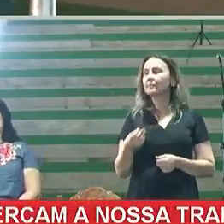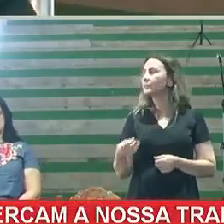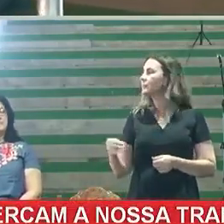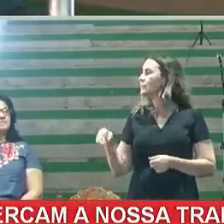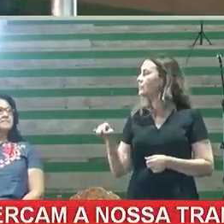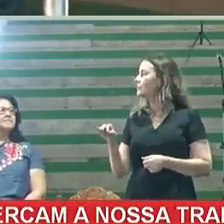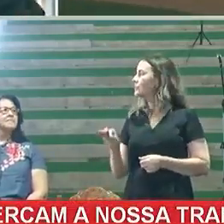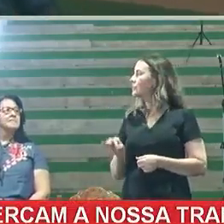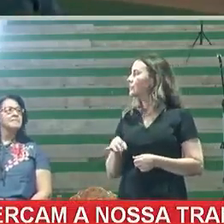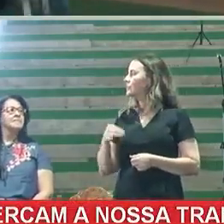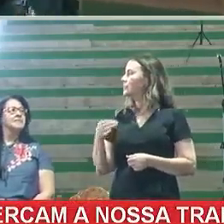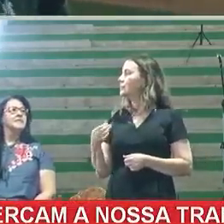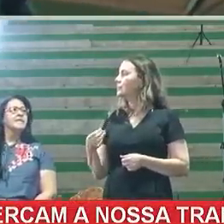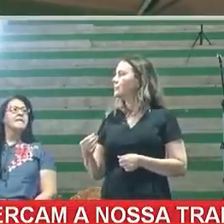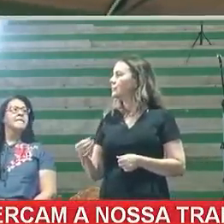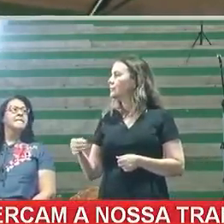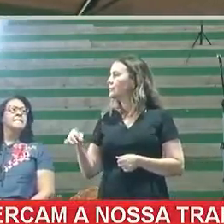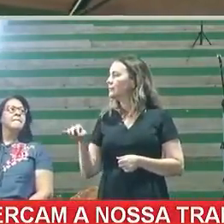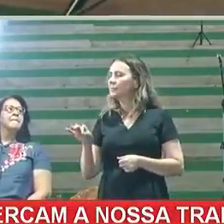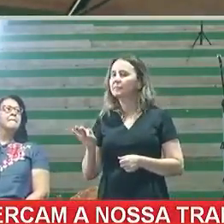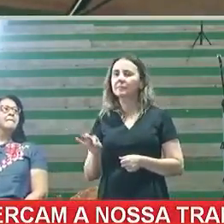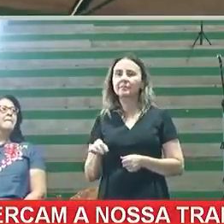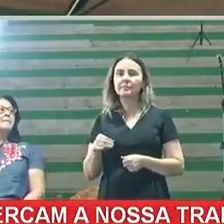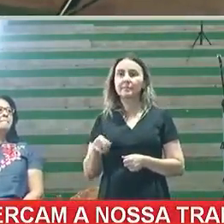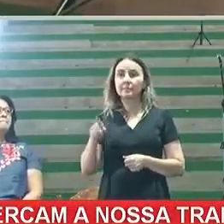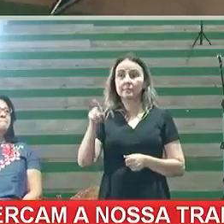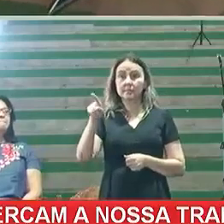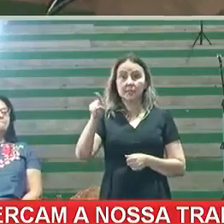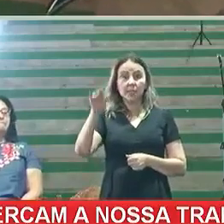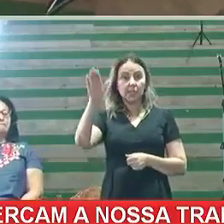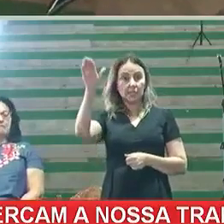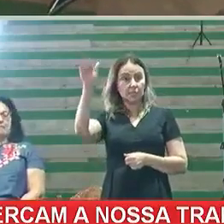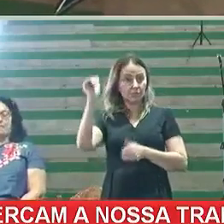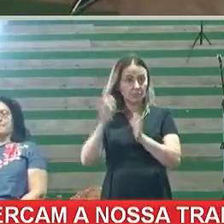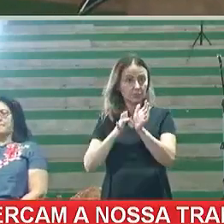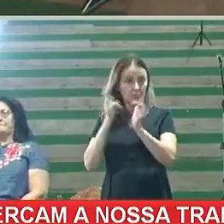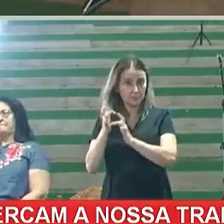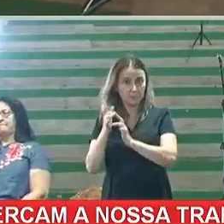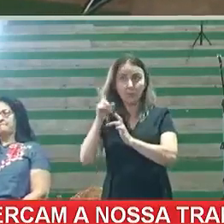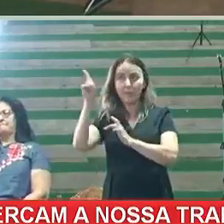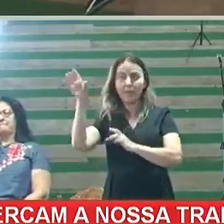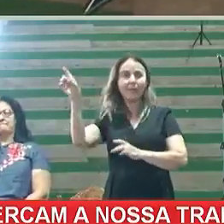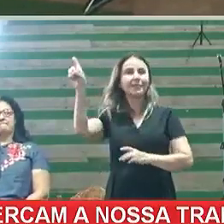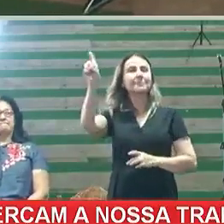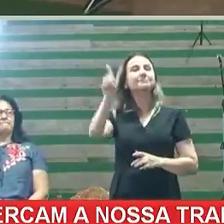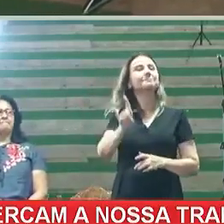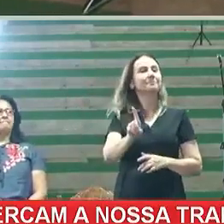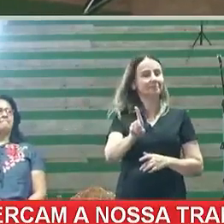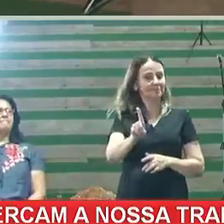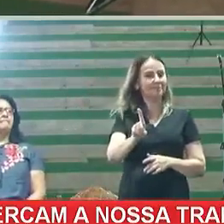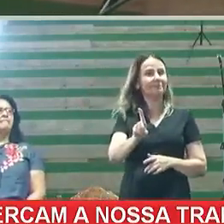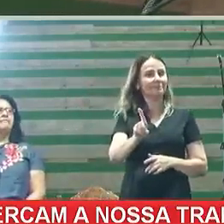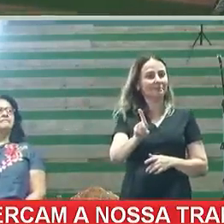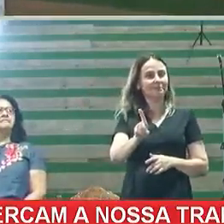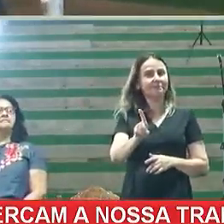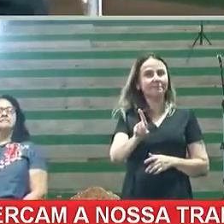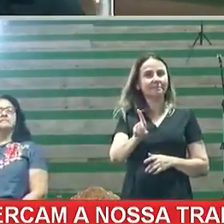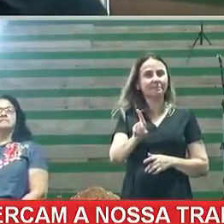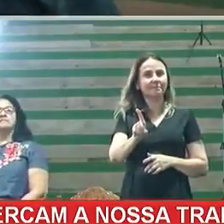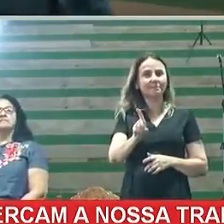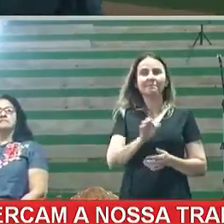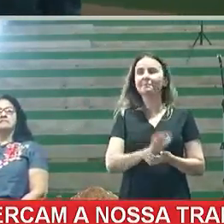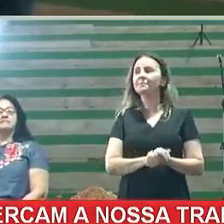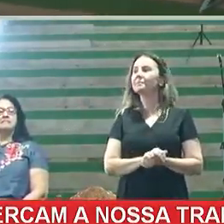Transforma isso aí maior. Você chamou? Agora se prepara porque ele vai fazer. Dom